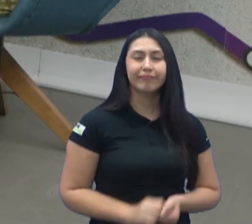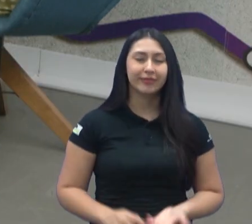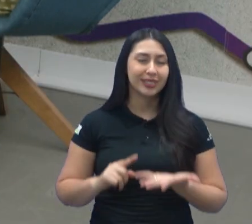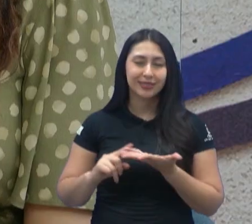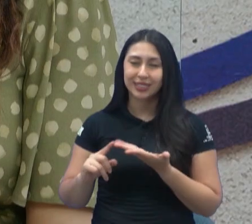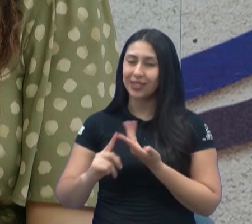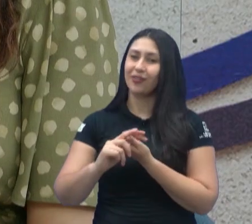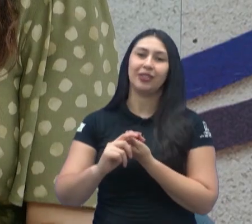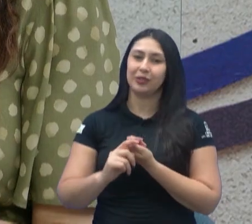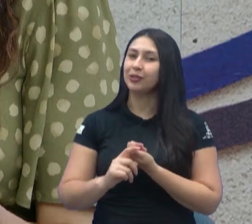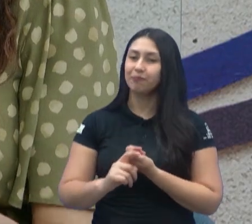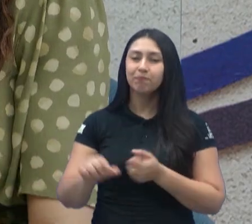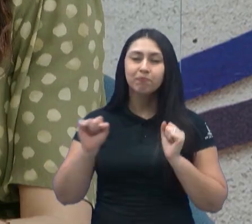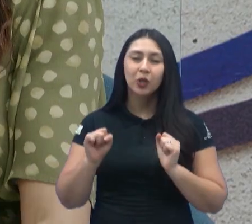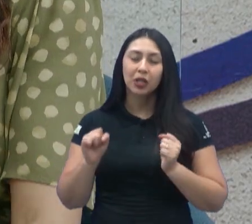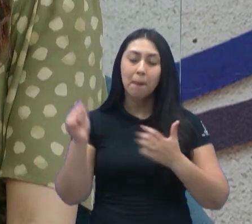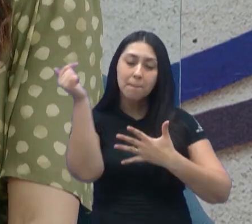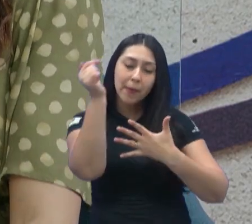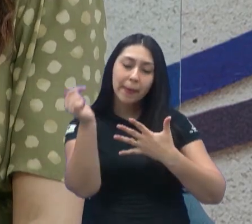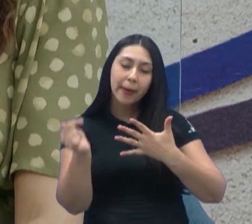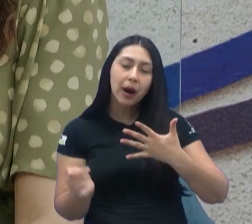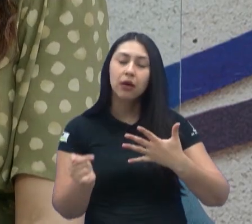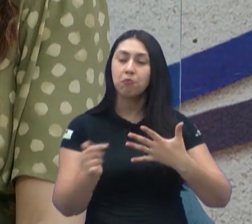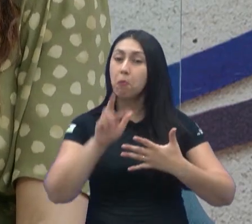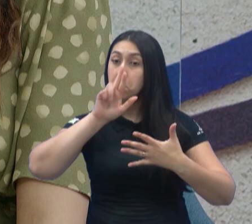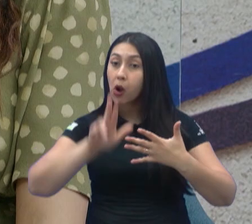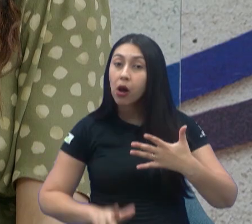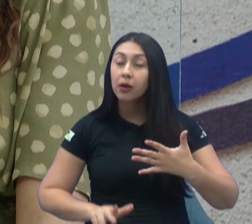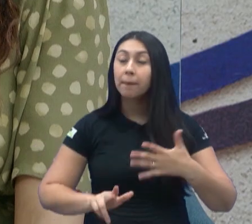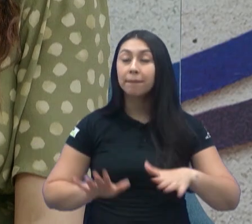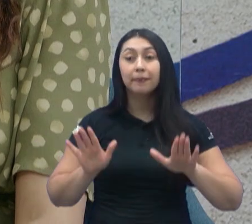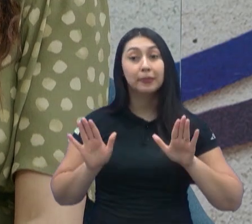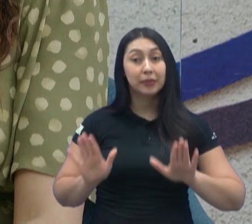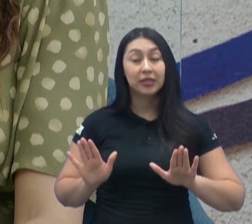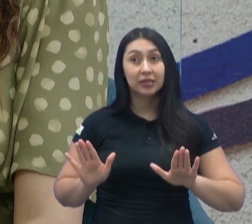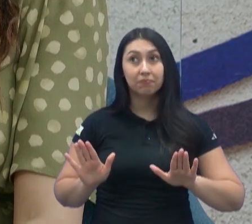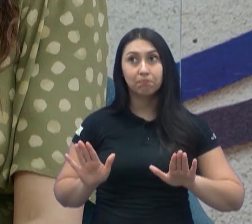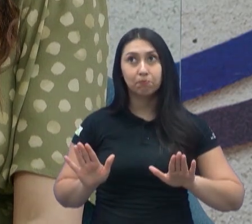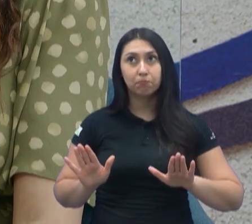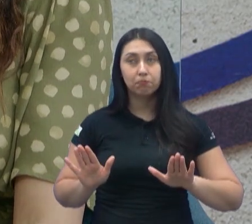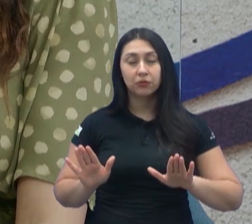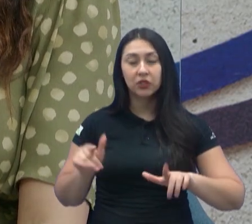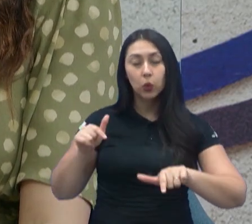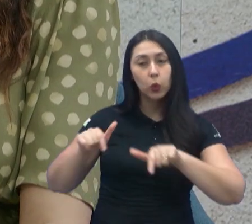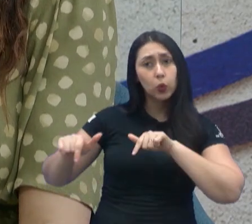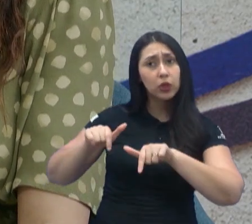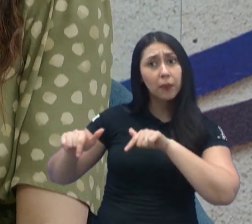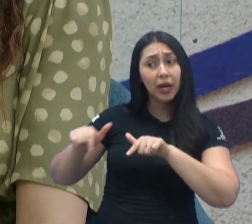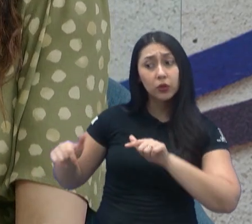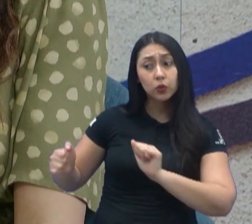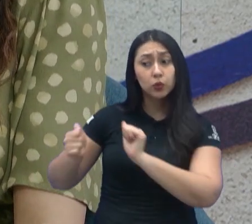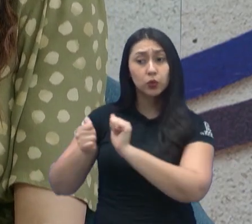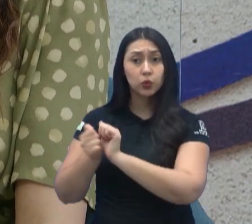que a gente poderia citar aqui, que eu poderia dizer para você, Rafa, mas eu acredito que o trabalho com as famílias, né,